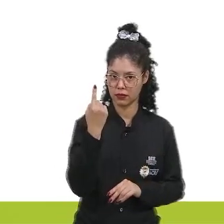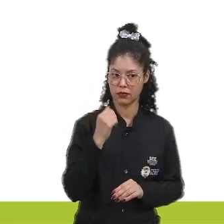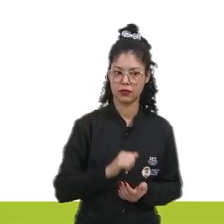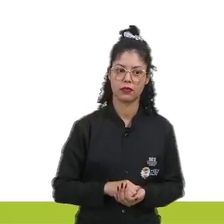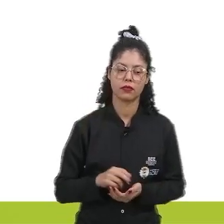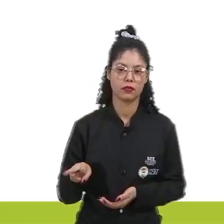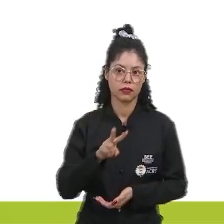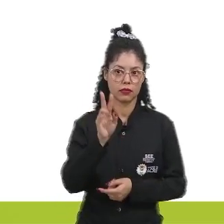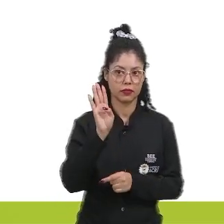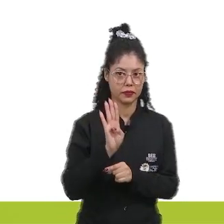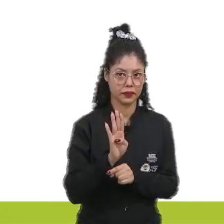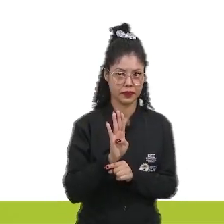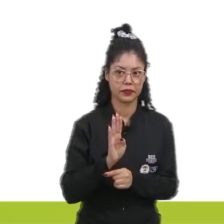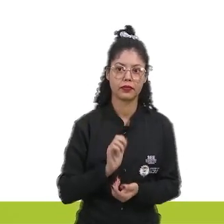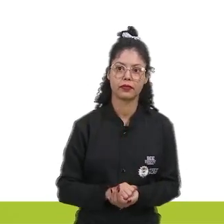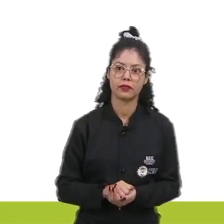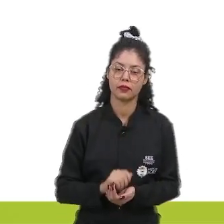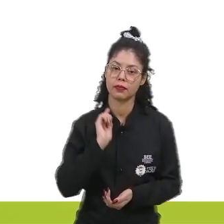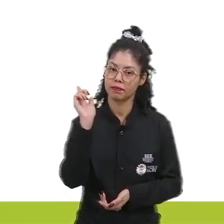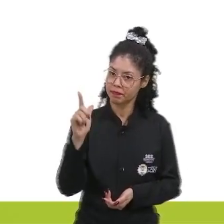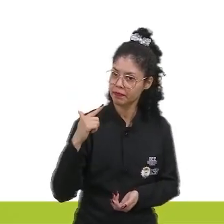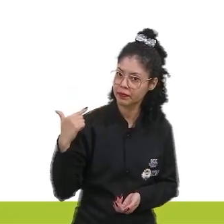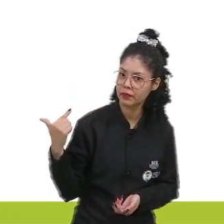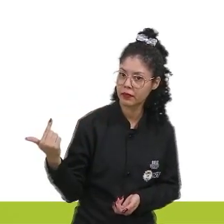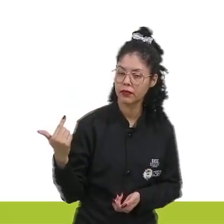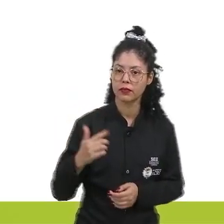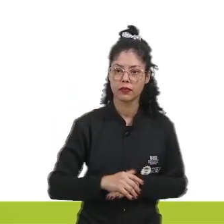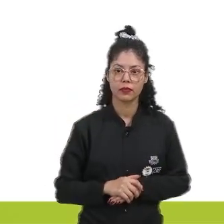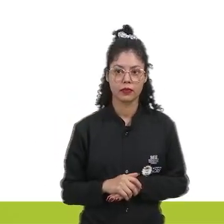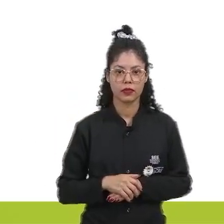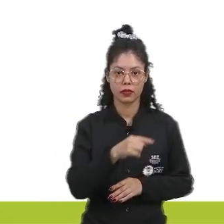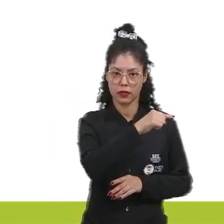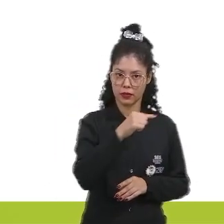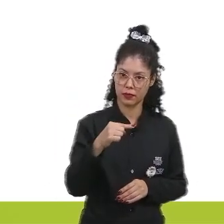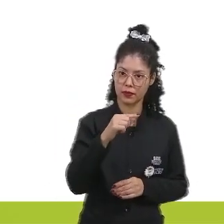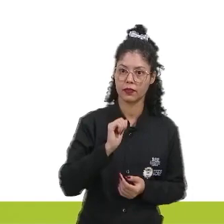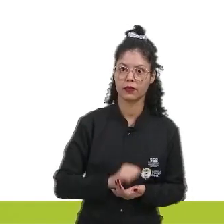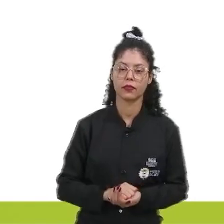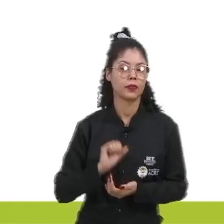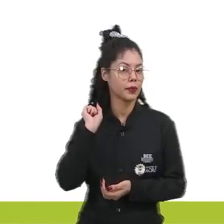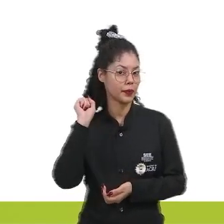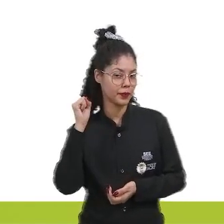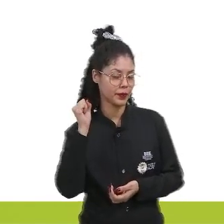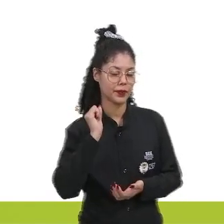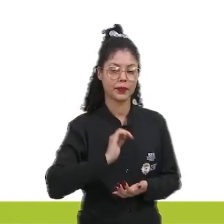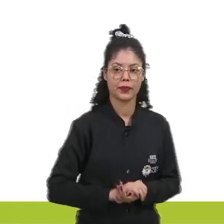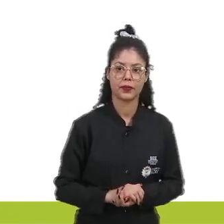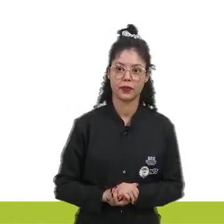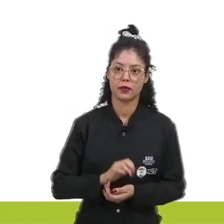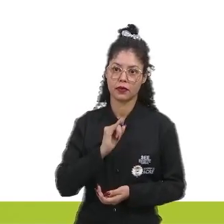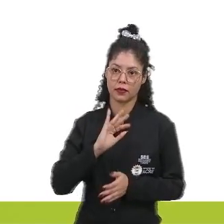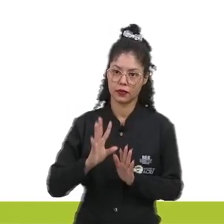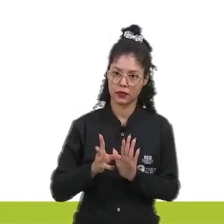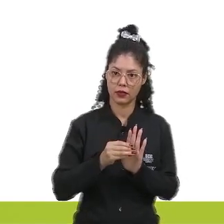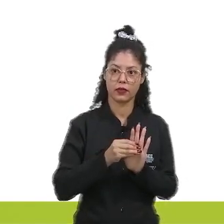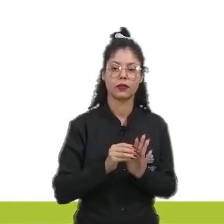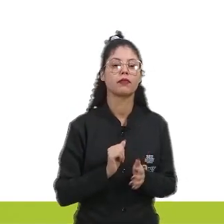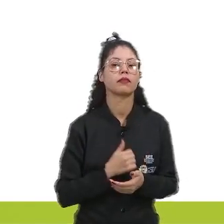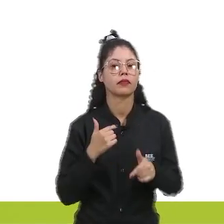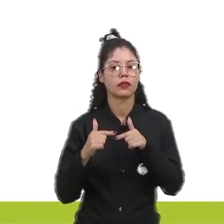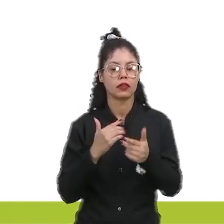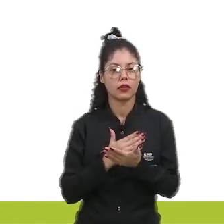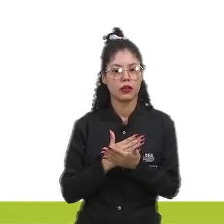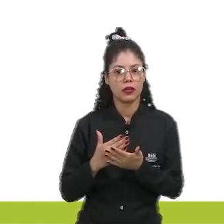e o valor de b nessa função representa menos 8. Se você jogar naquela formulazinha que a gente trabalhou